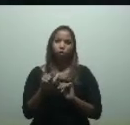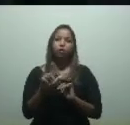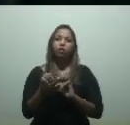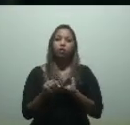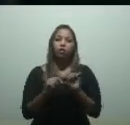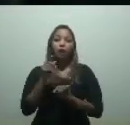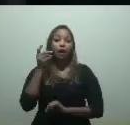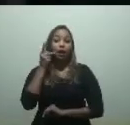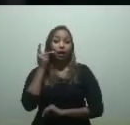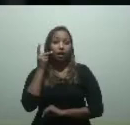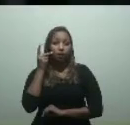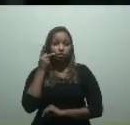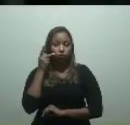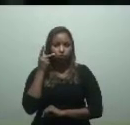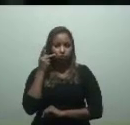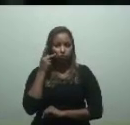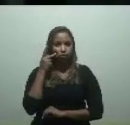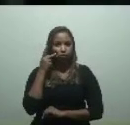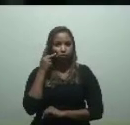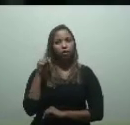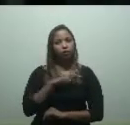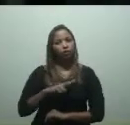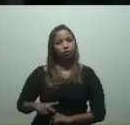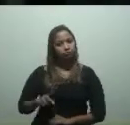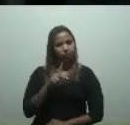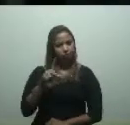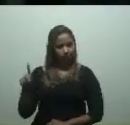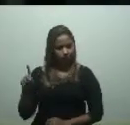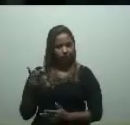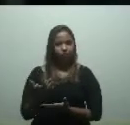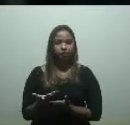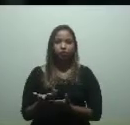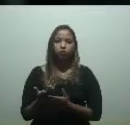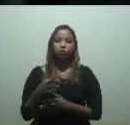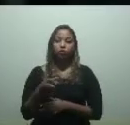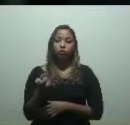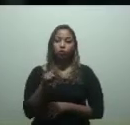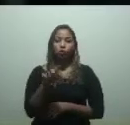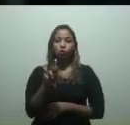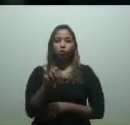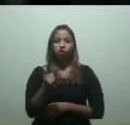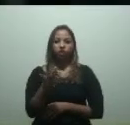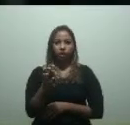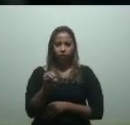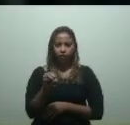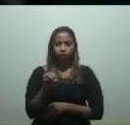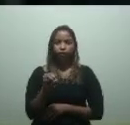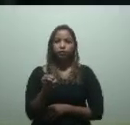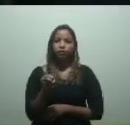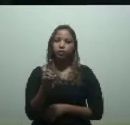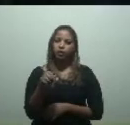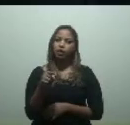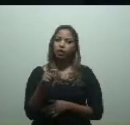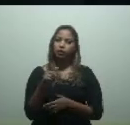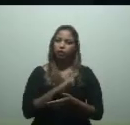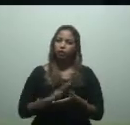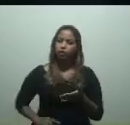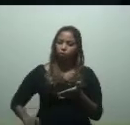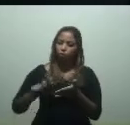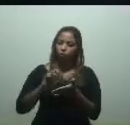Lima, vereadora presidente, Rogério César Santiago, vereador relator, e